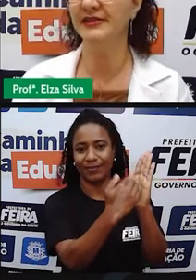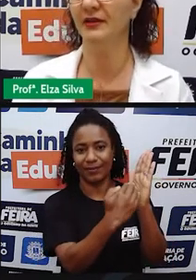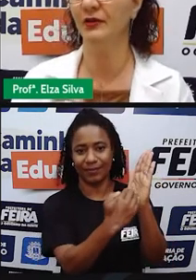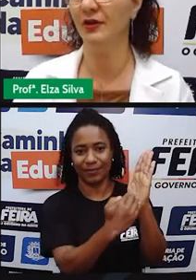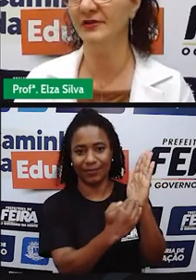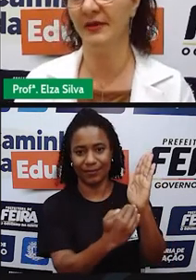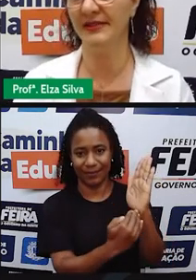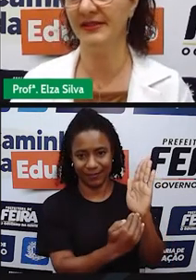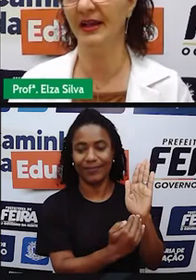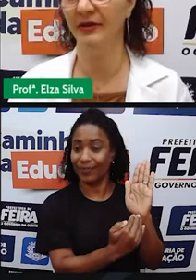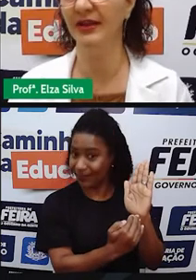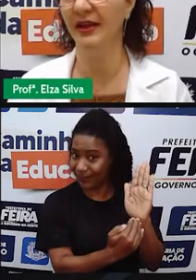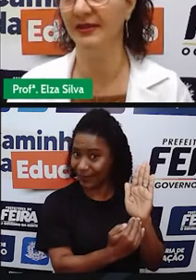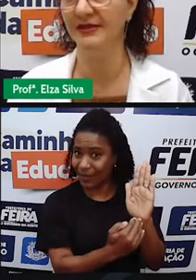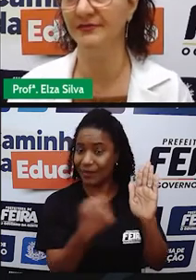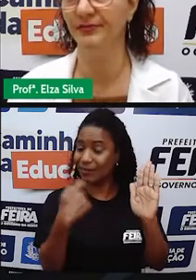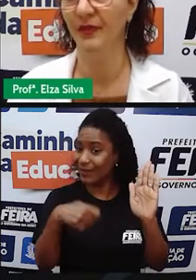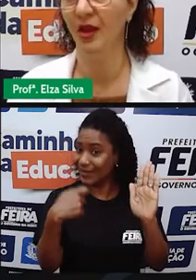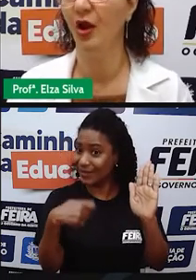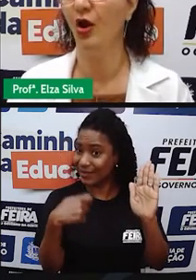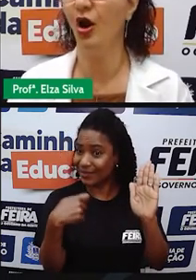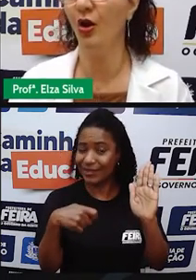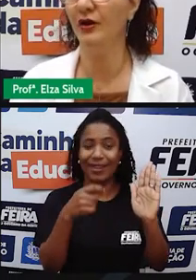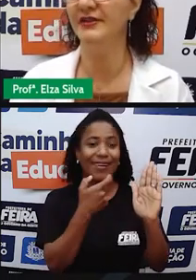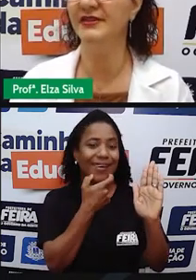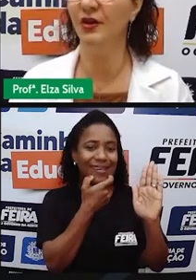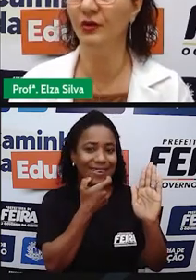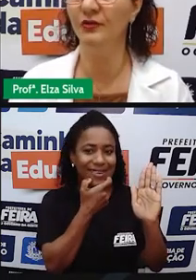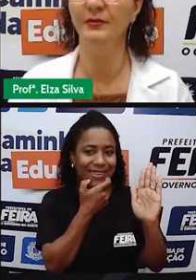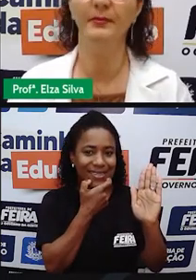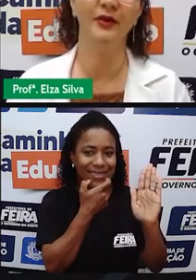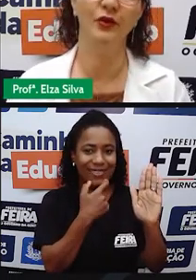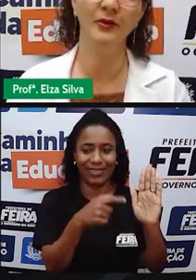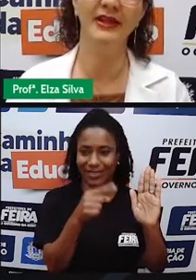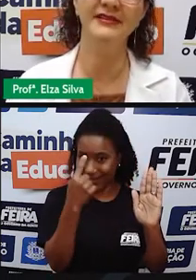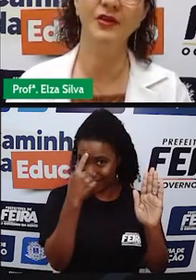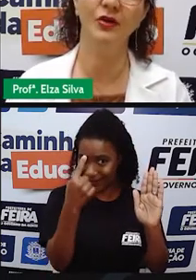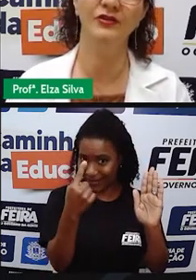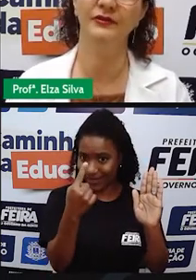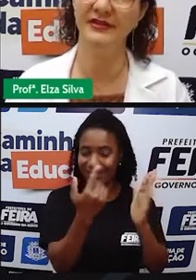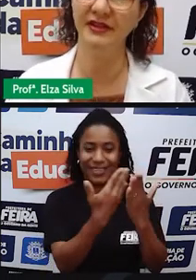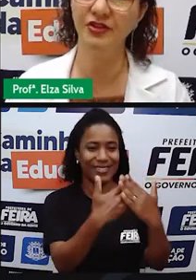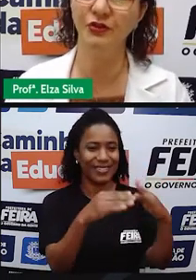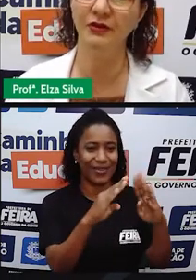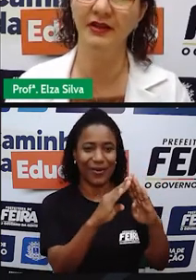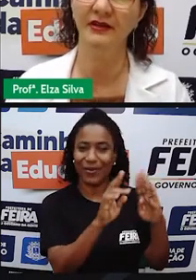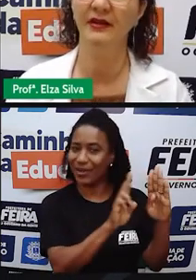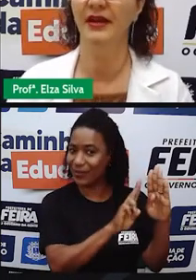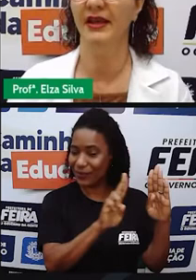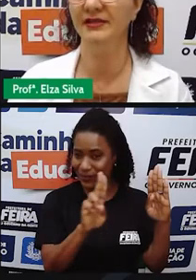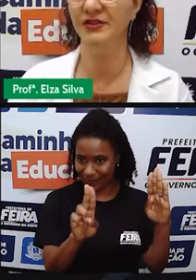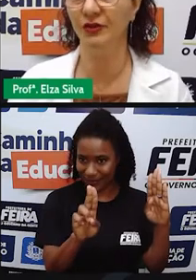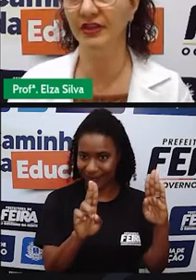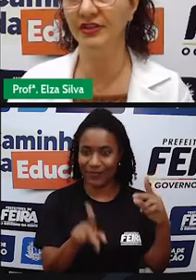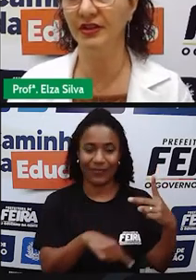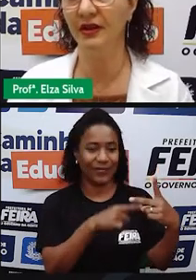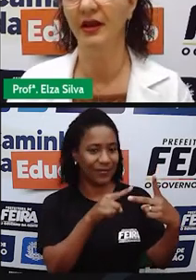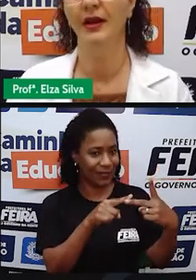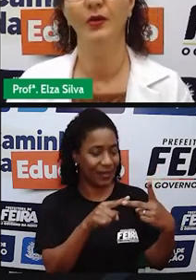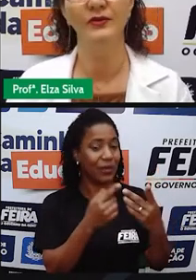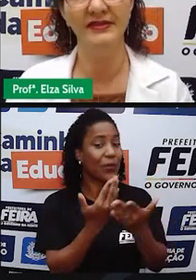Vamos fazer o nosso cabeçalho em inglês. Coloque school para o nome da escola onde você estuda,